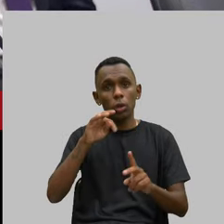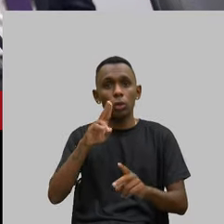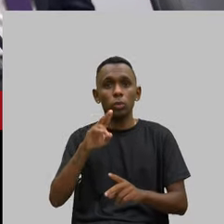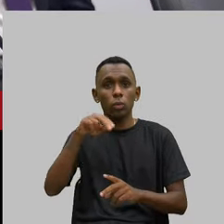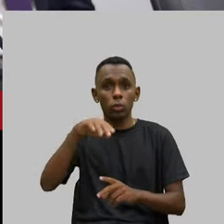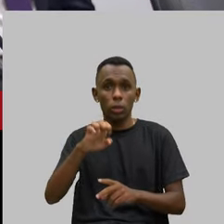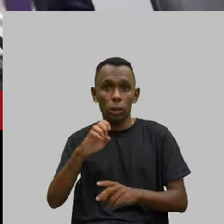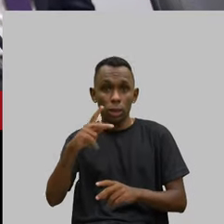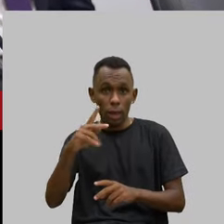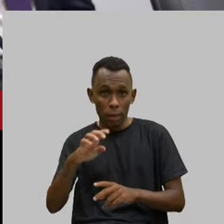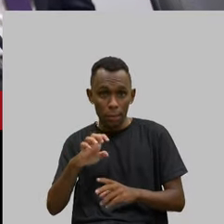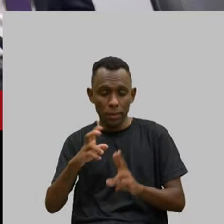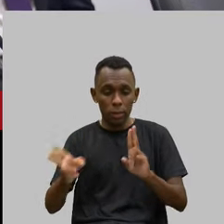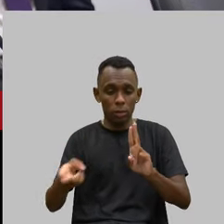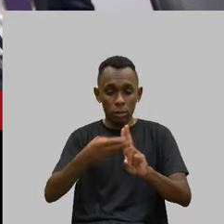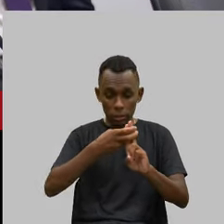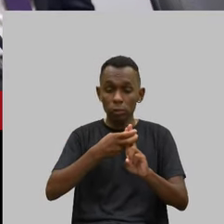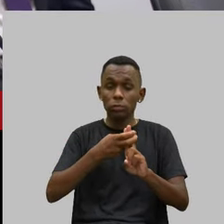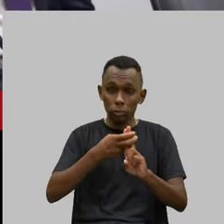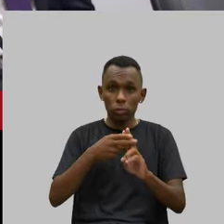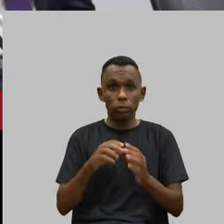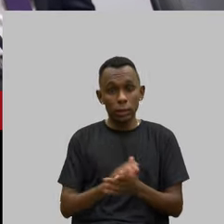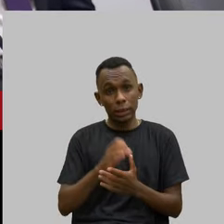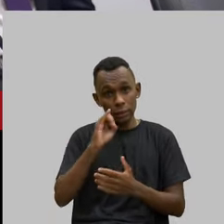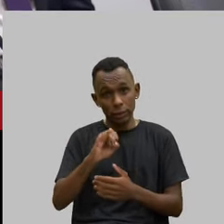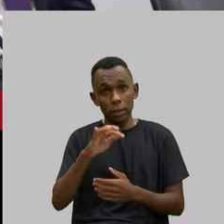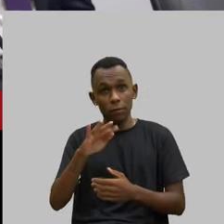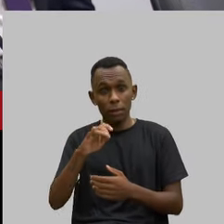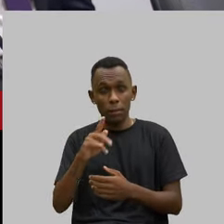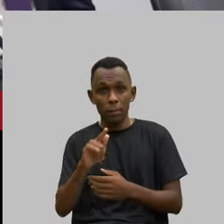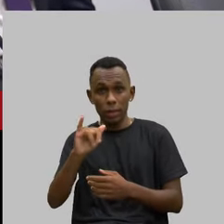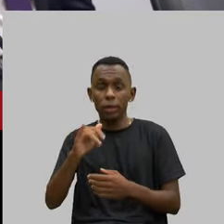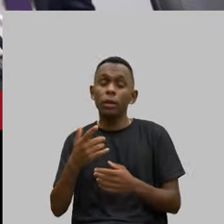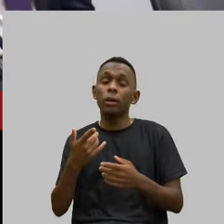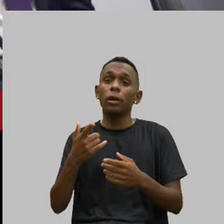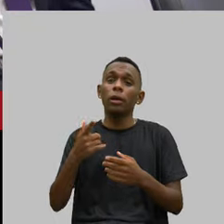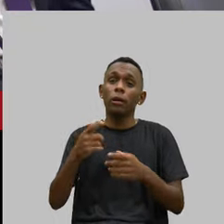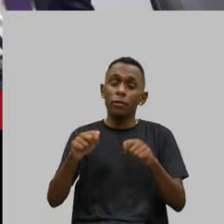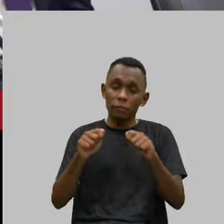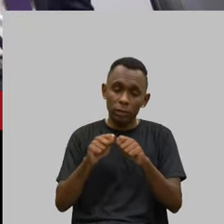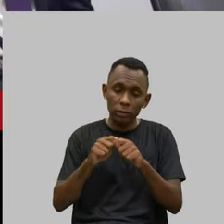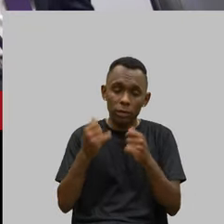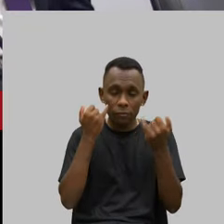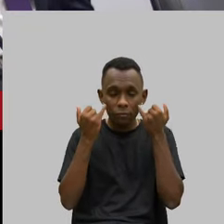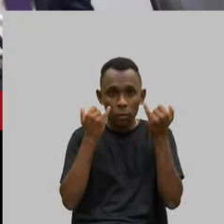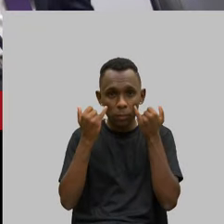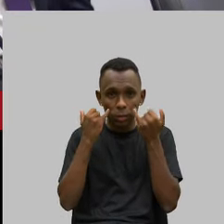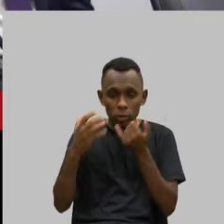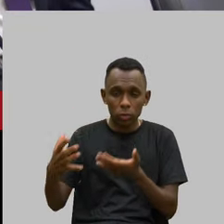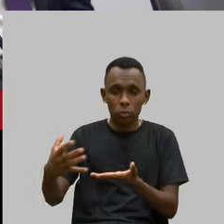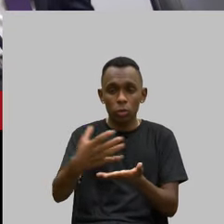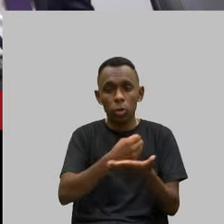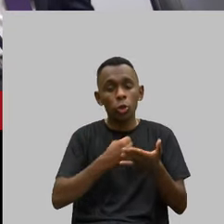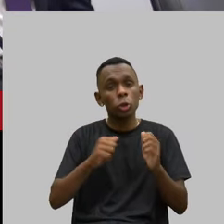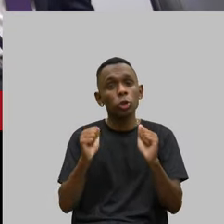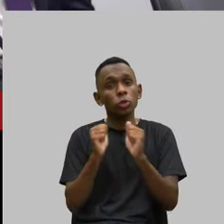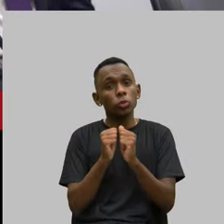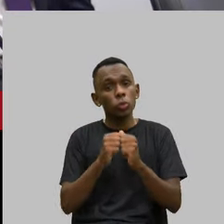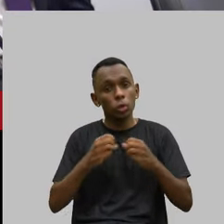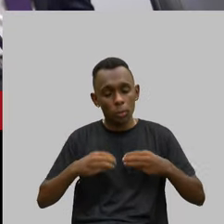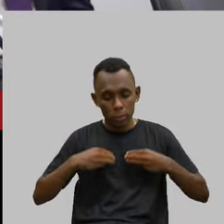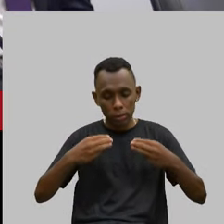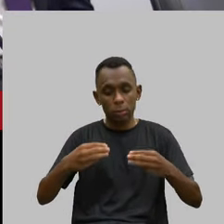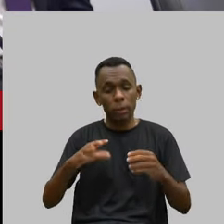acredito que se por acaso a fig fizer esse levantamento junto com o Ministério da Saúde ela terá